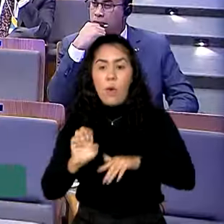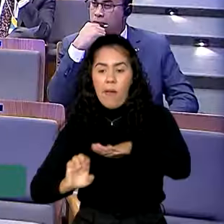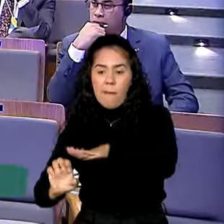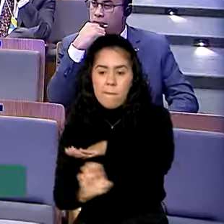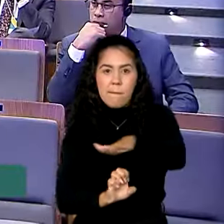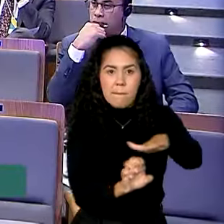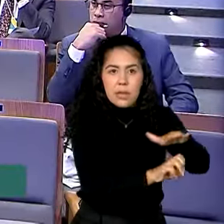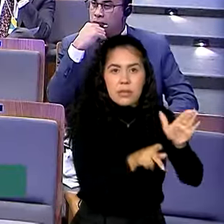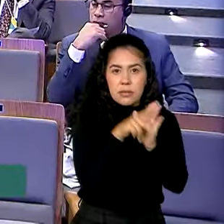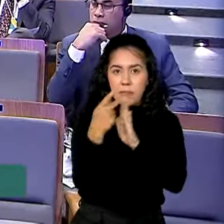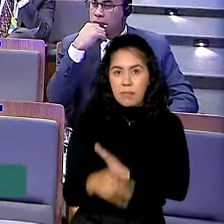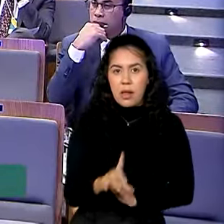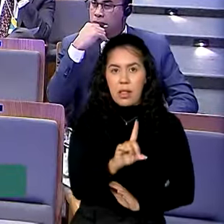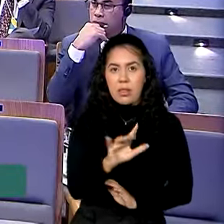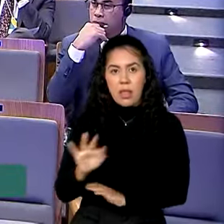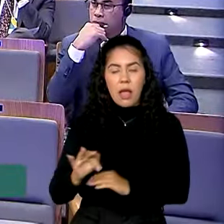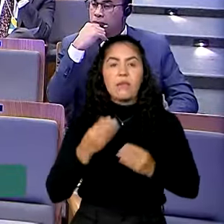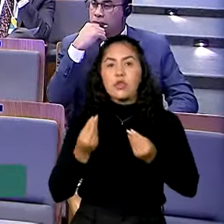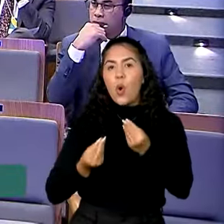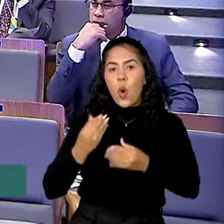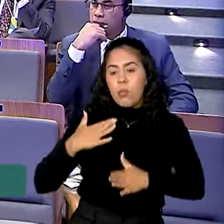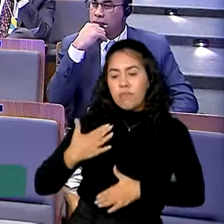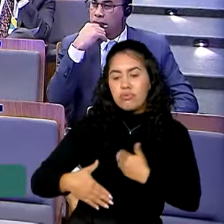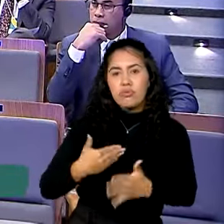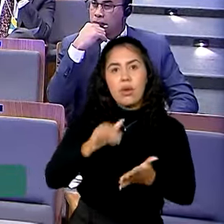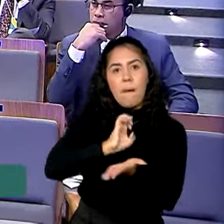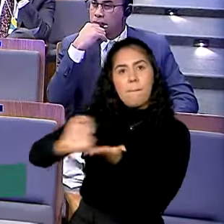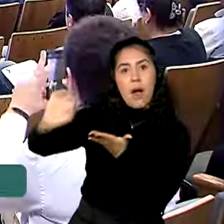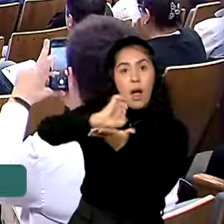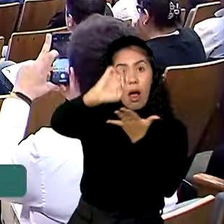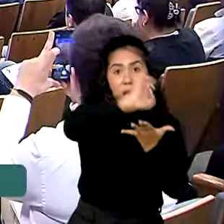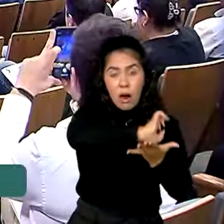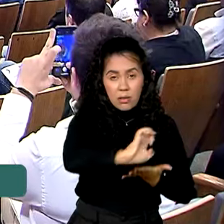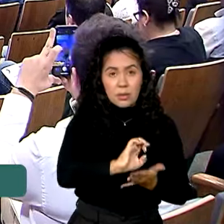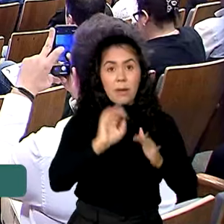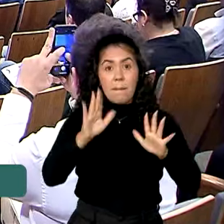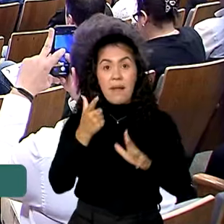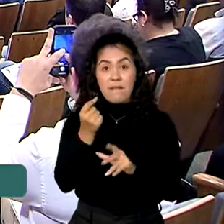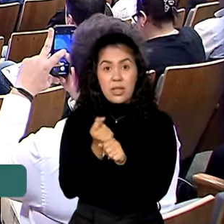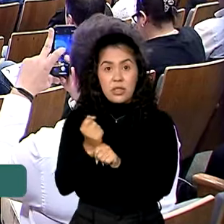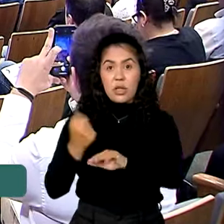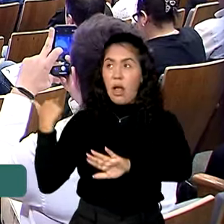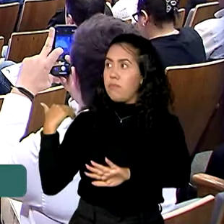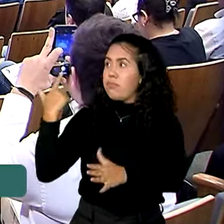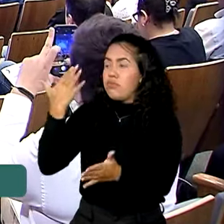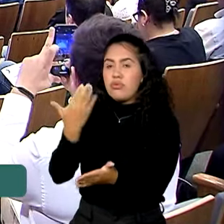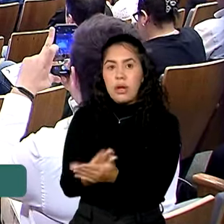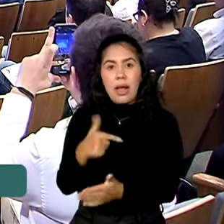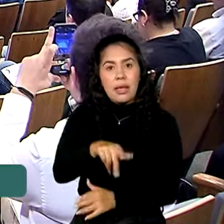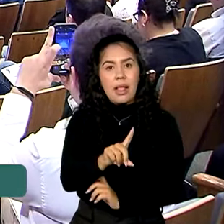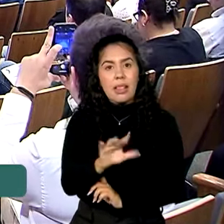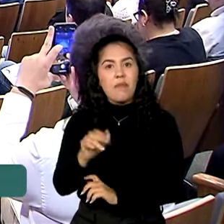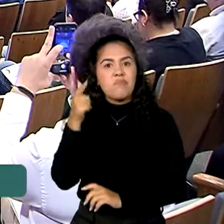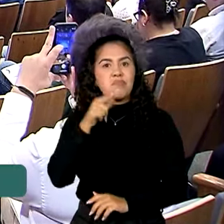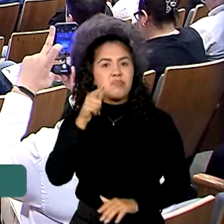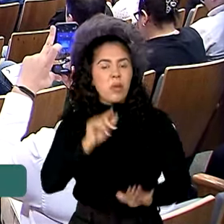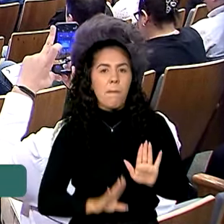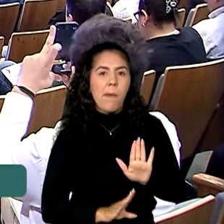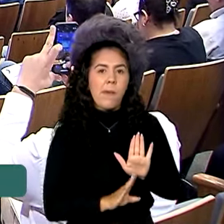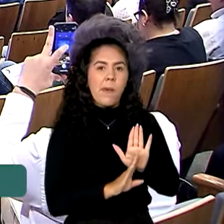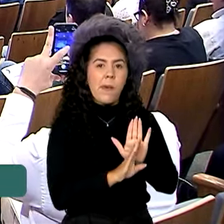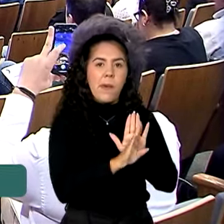região no processo de exportação. Nos últimos 20 anos, o Distrito Federal vem registrando crescimento